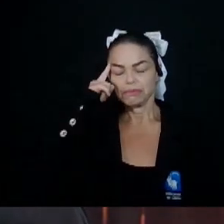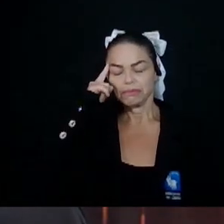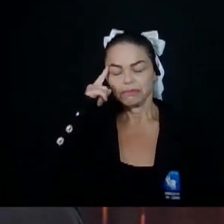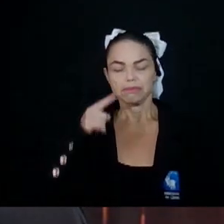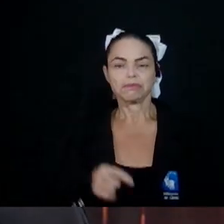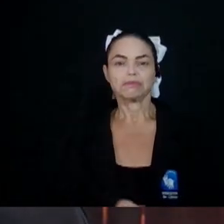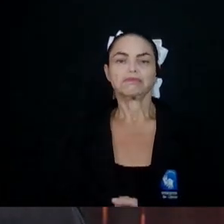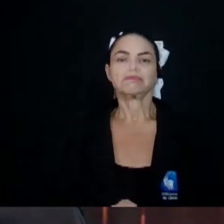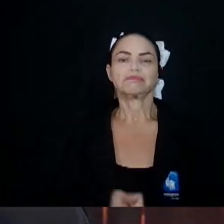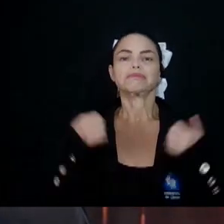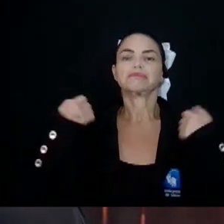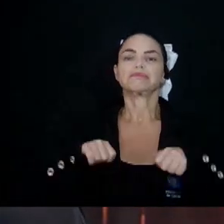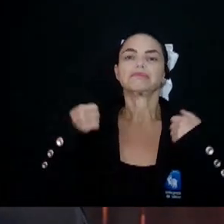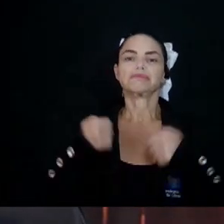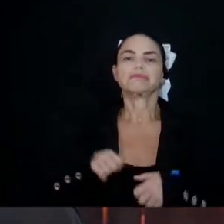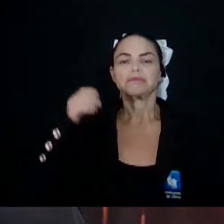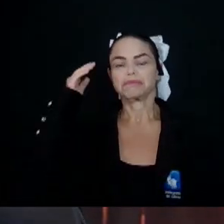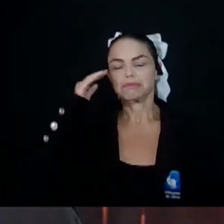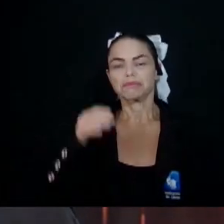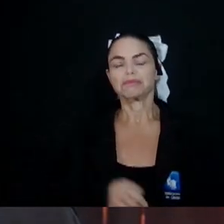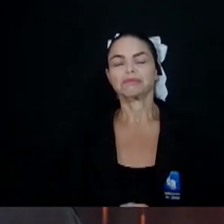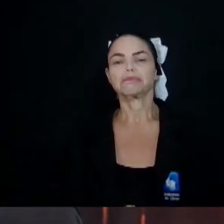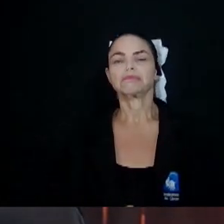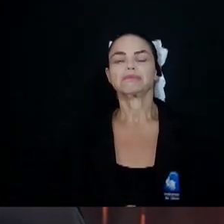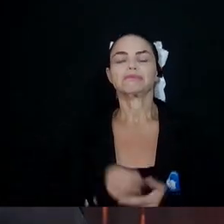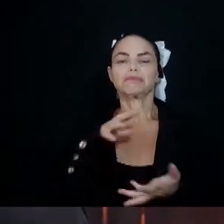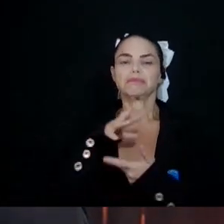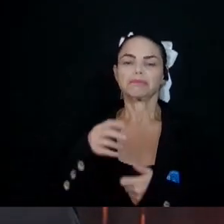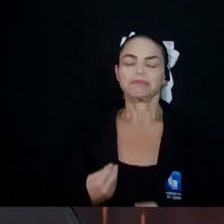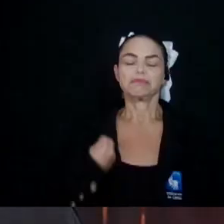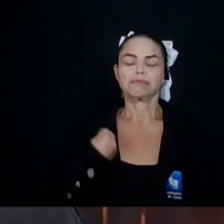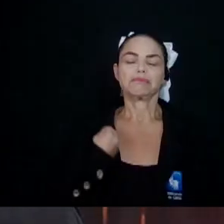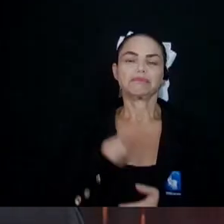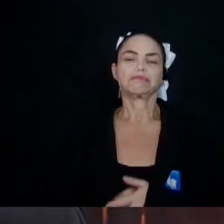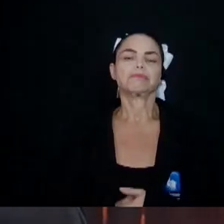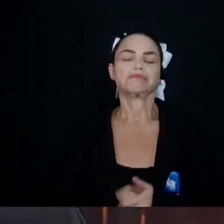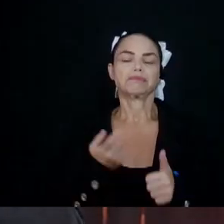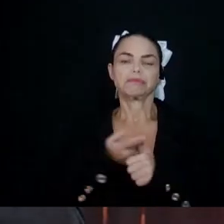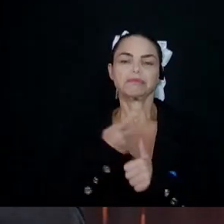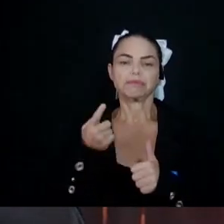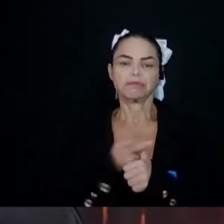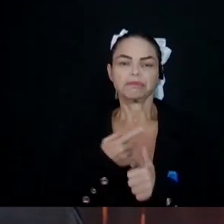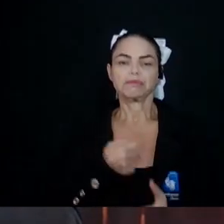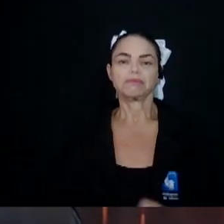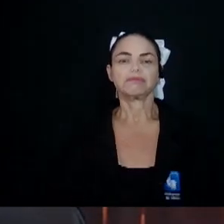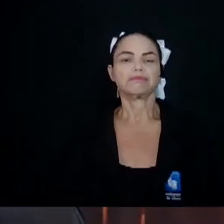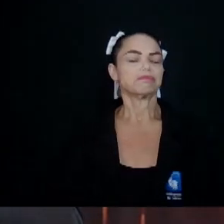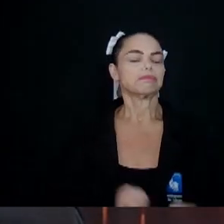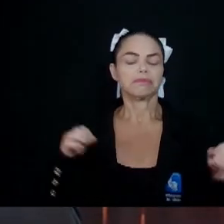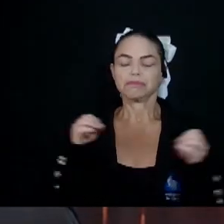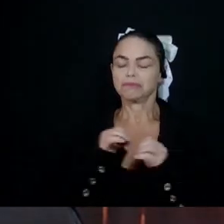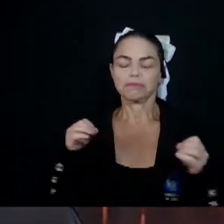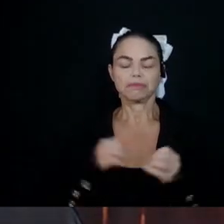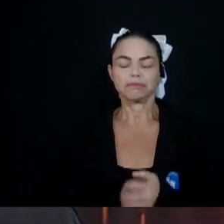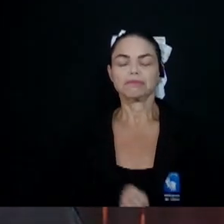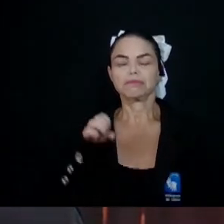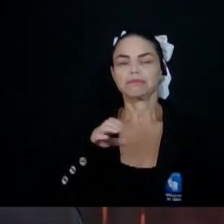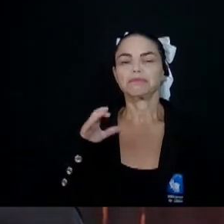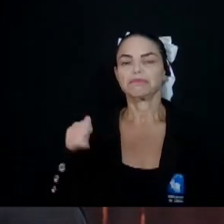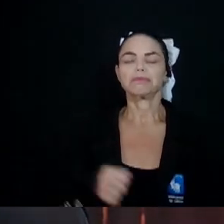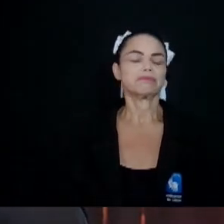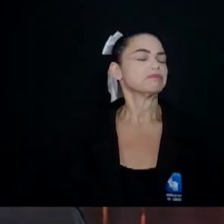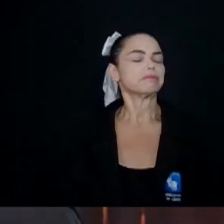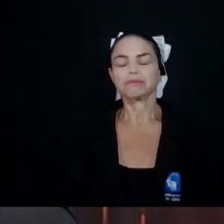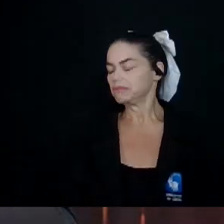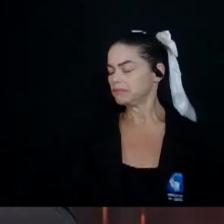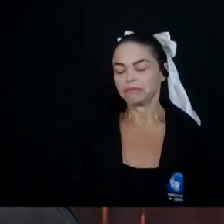o pai precisa entender o mundo que o filho está vivendo. Acho que esse é o primeiro passo. Sem isso, o ECA digital não vai